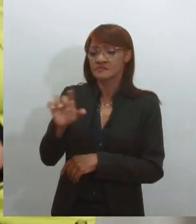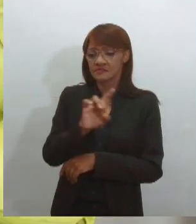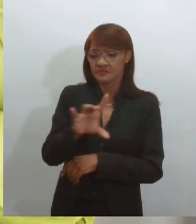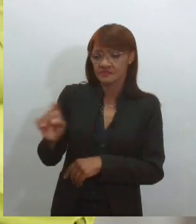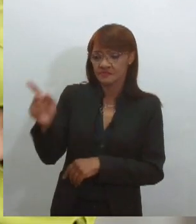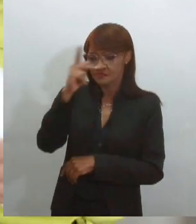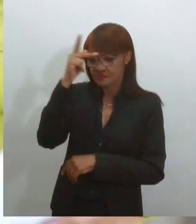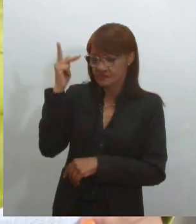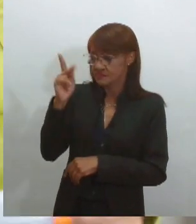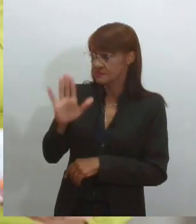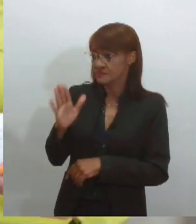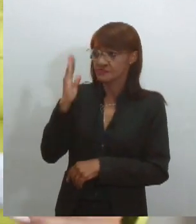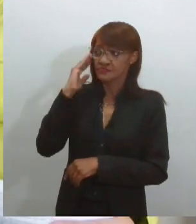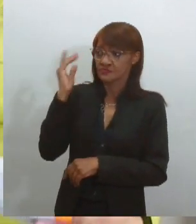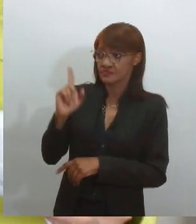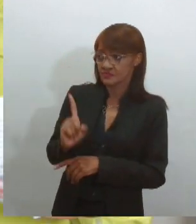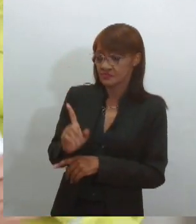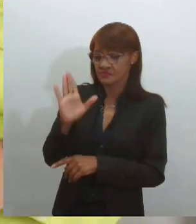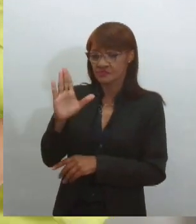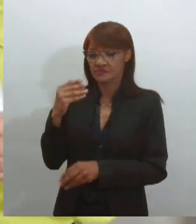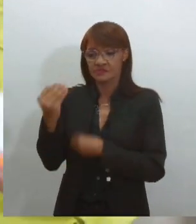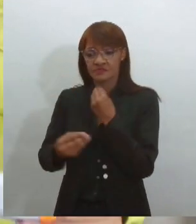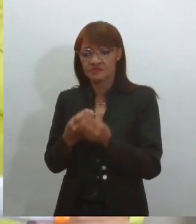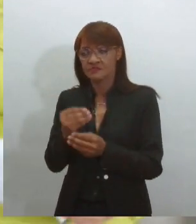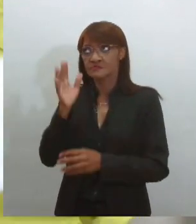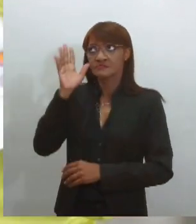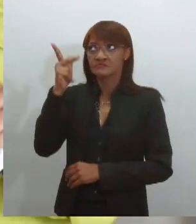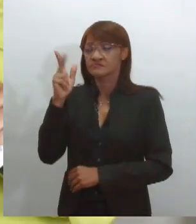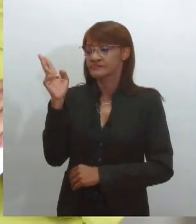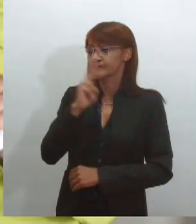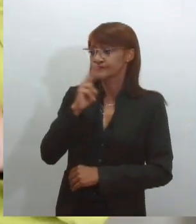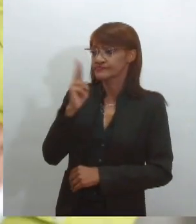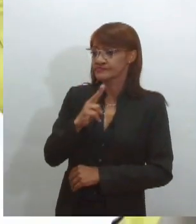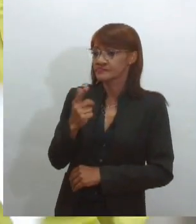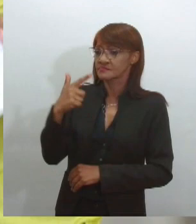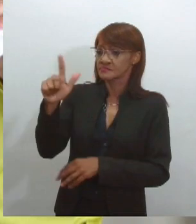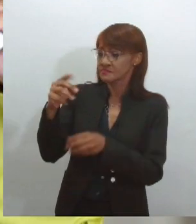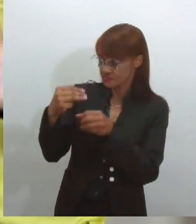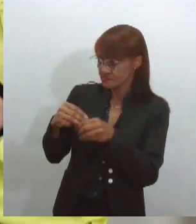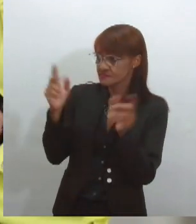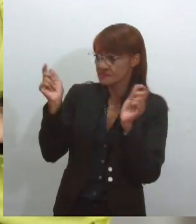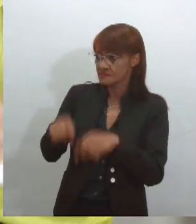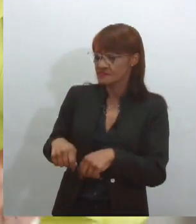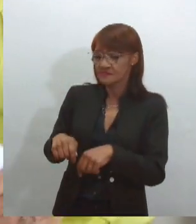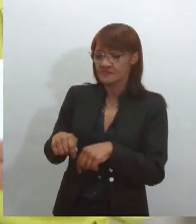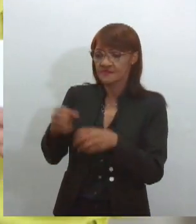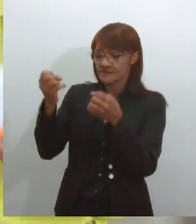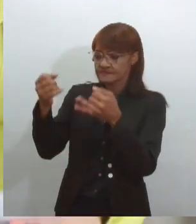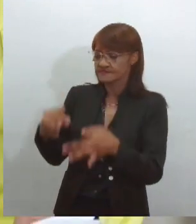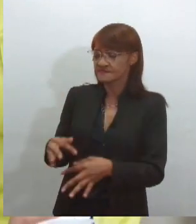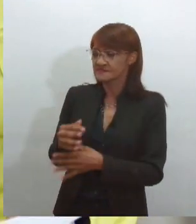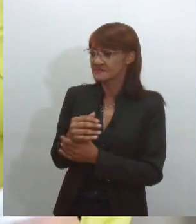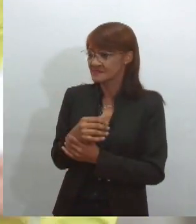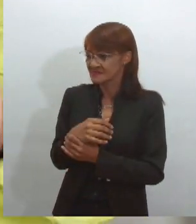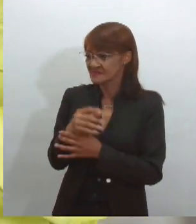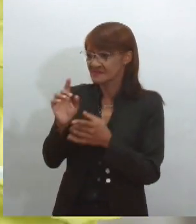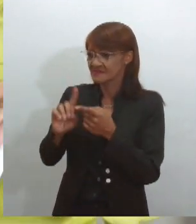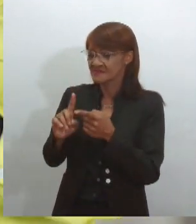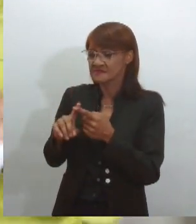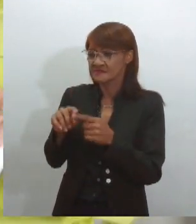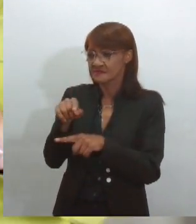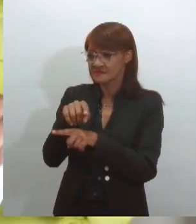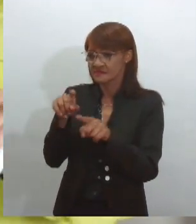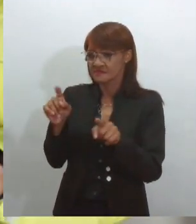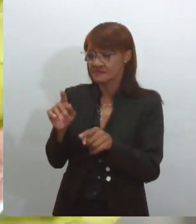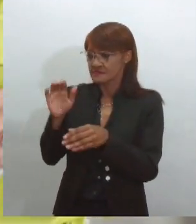no dia ou surgiu alguma urgência vai est em outro município e precisa fazer essa justificativa também para aqueles que também vão votar também tem